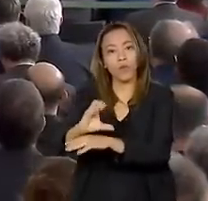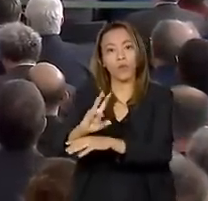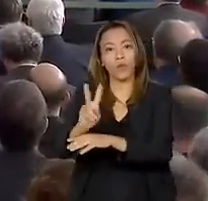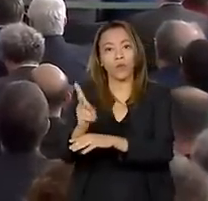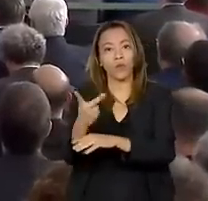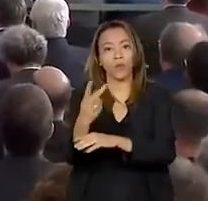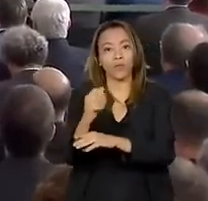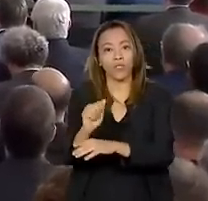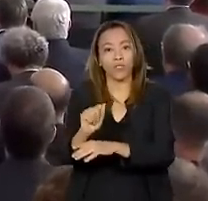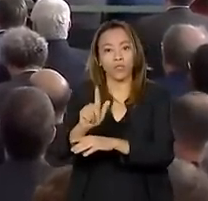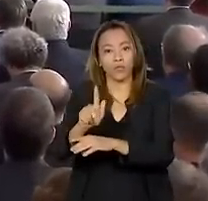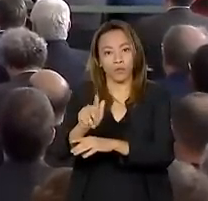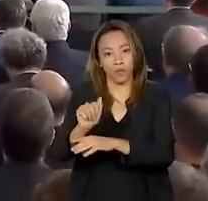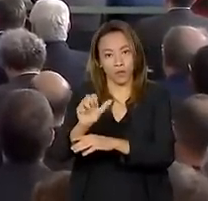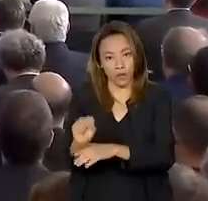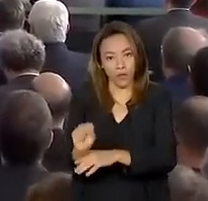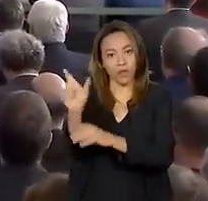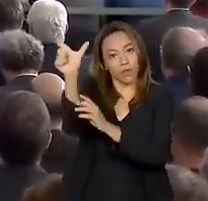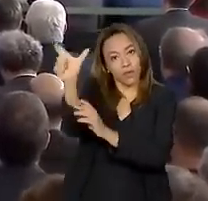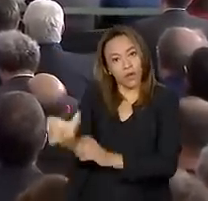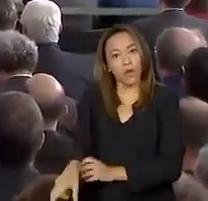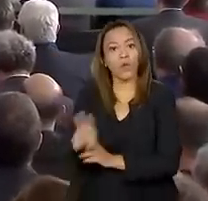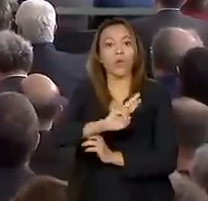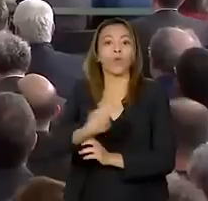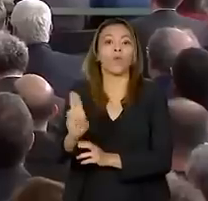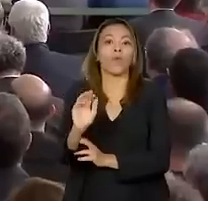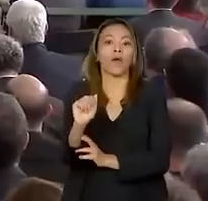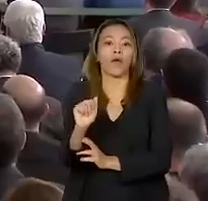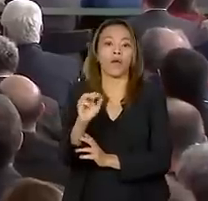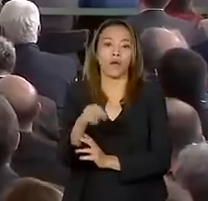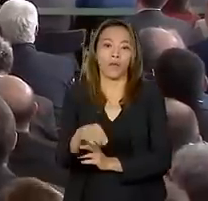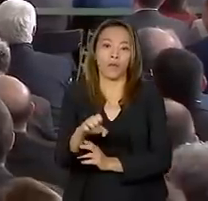Bispo, para o uso da palavra.